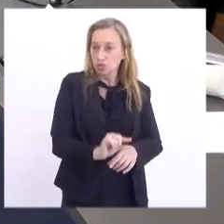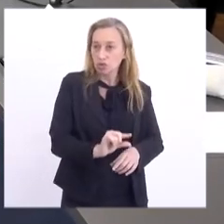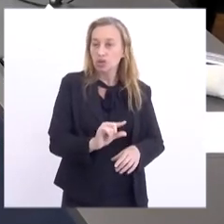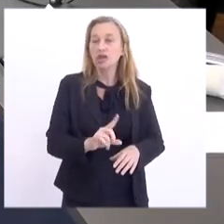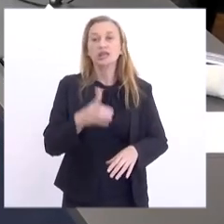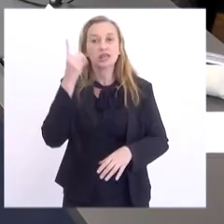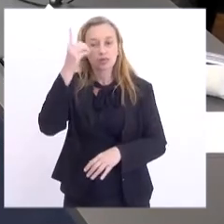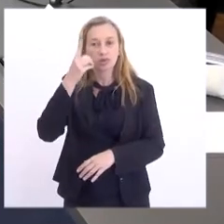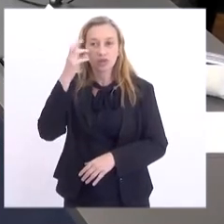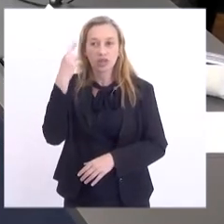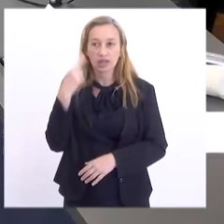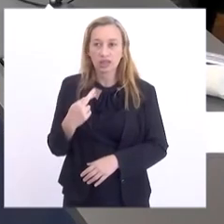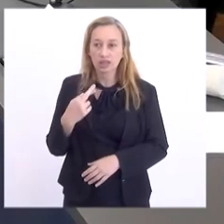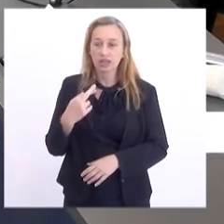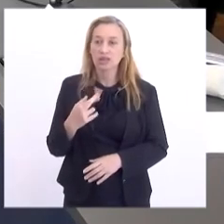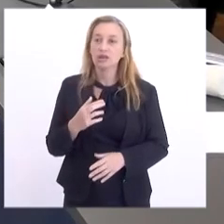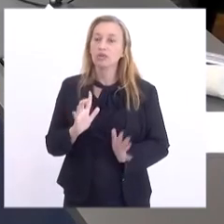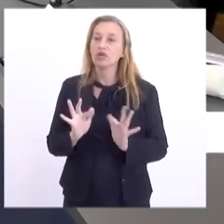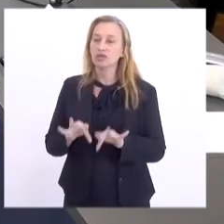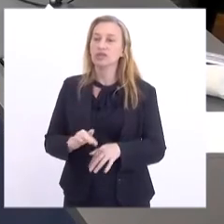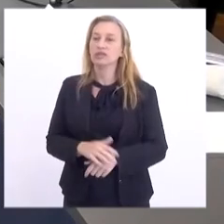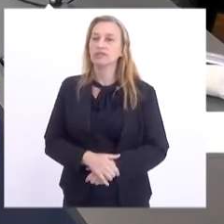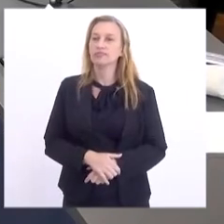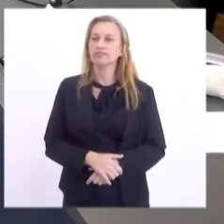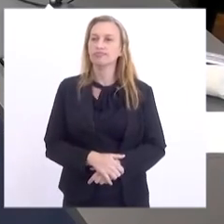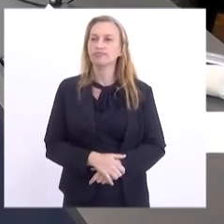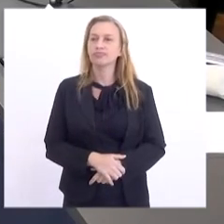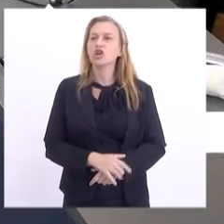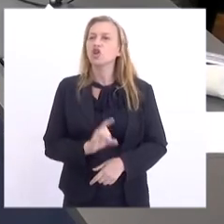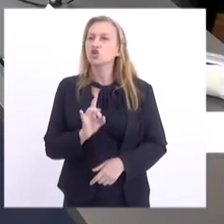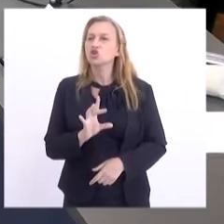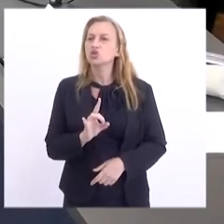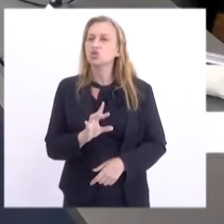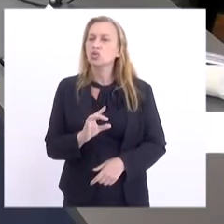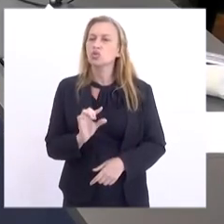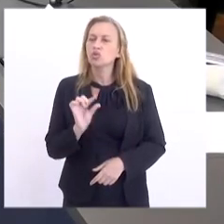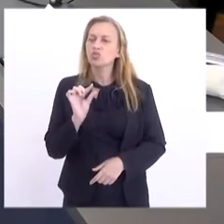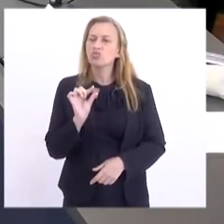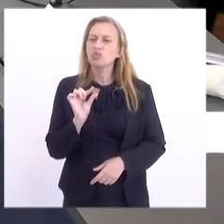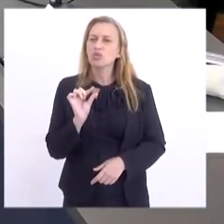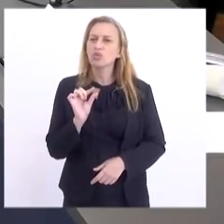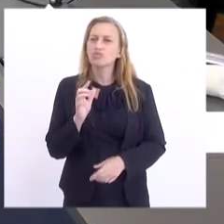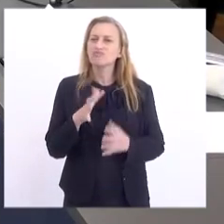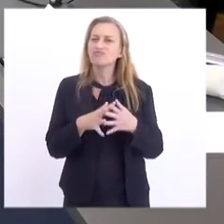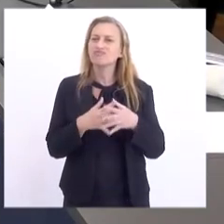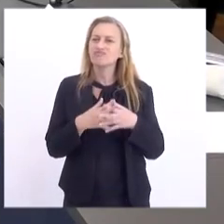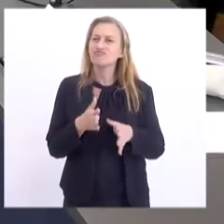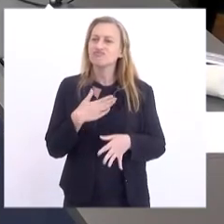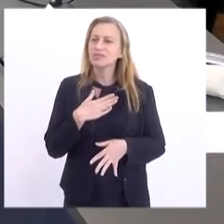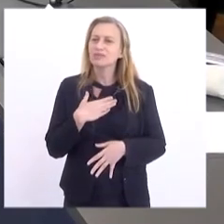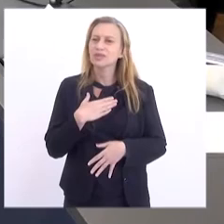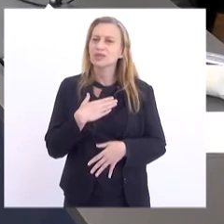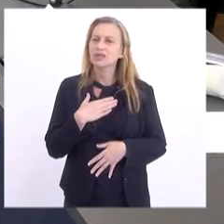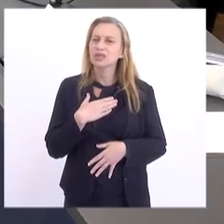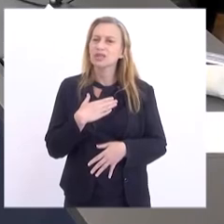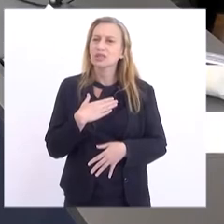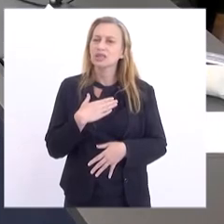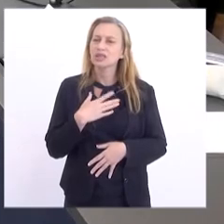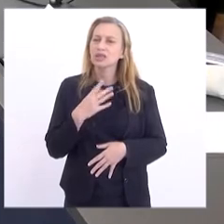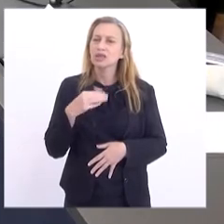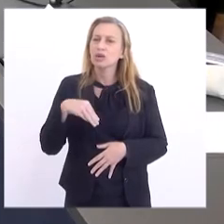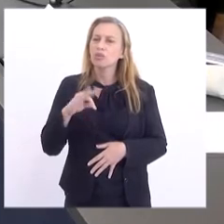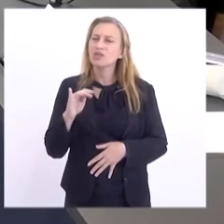Deputado Renata por favor foi me concluir é só porque ficou um pouco confuso para mim o